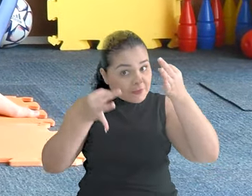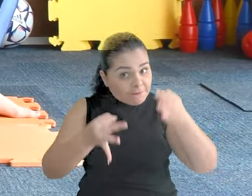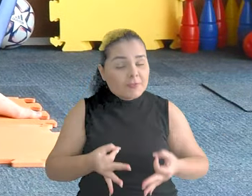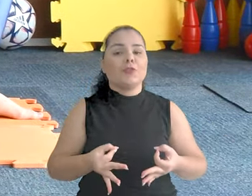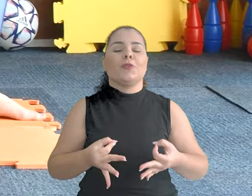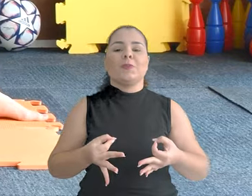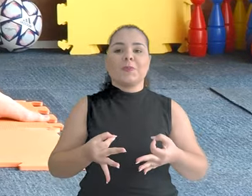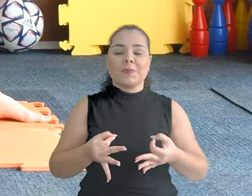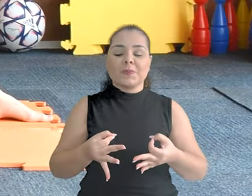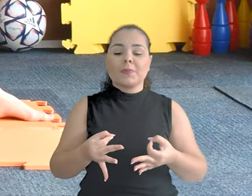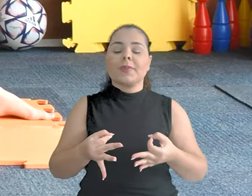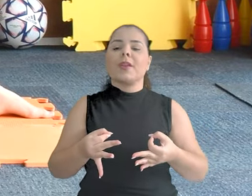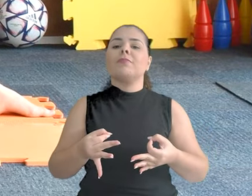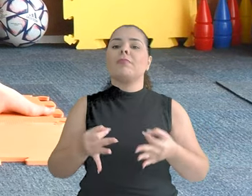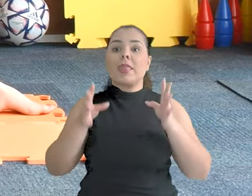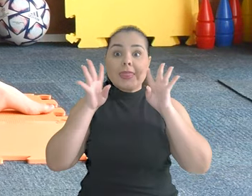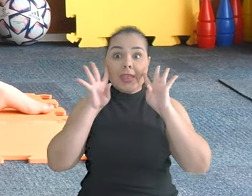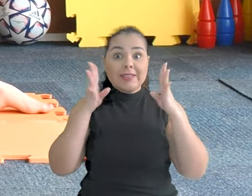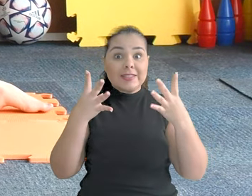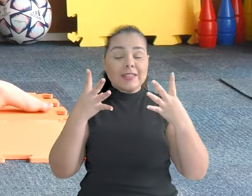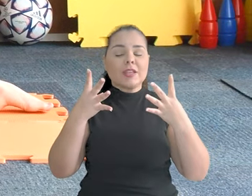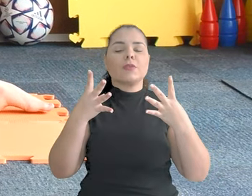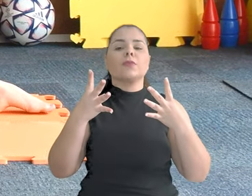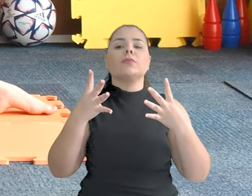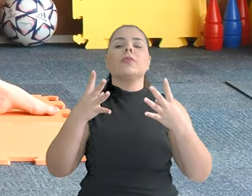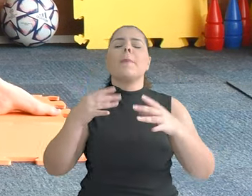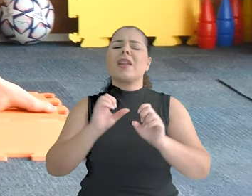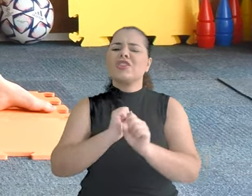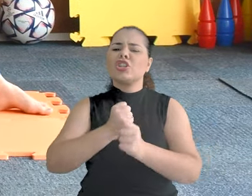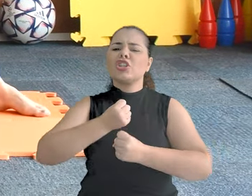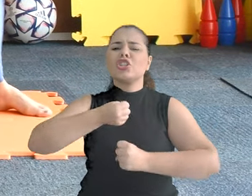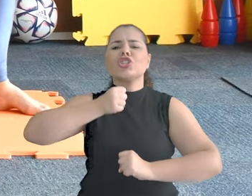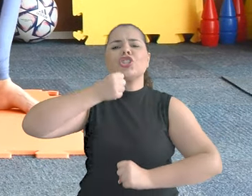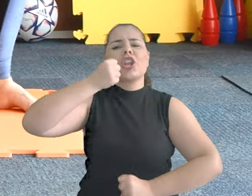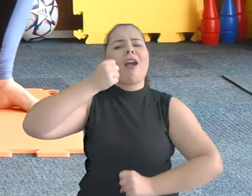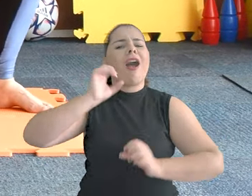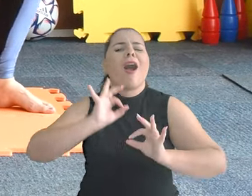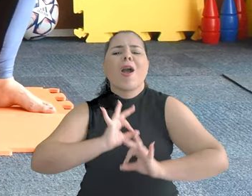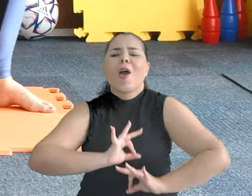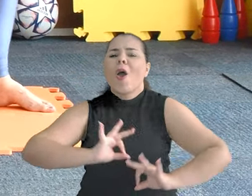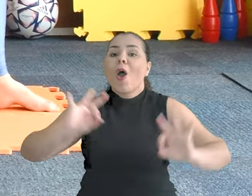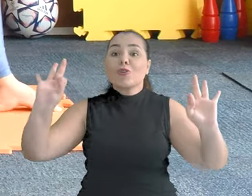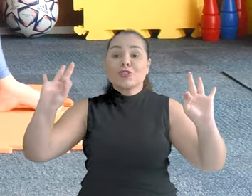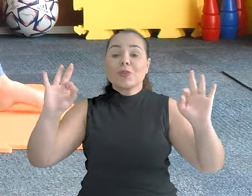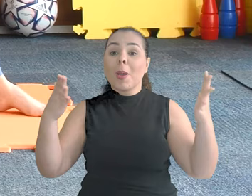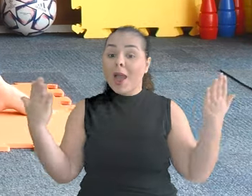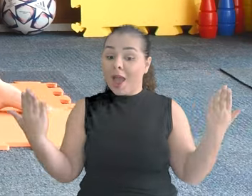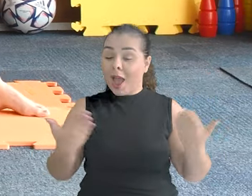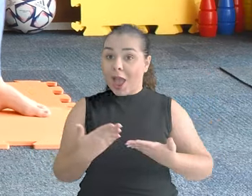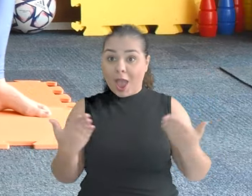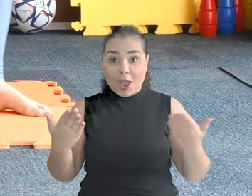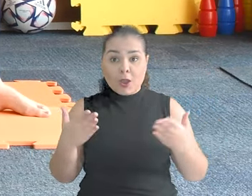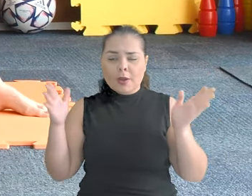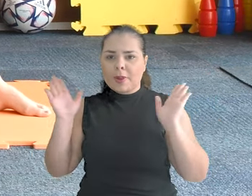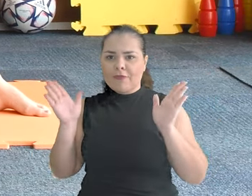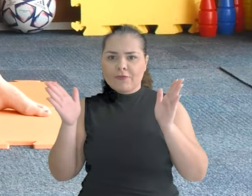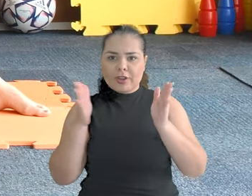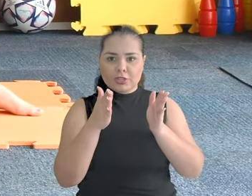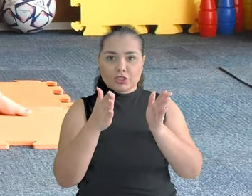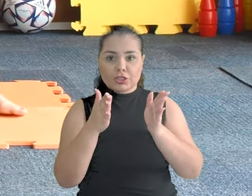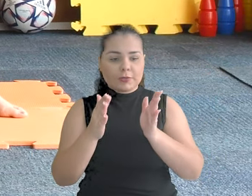frente, para trás, esticou. Tá ótimo. Vira para frente,